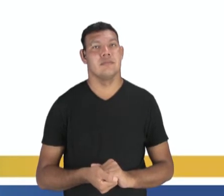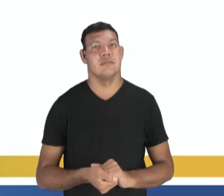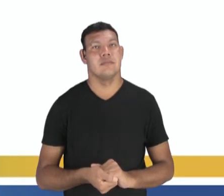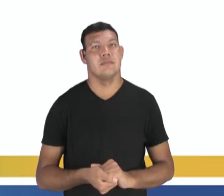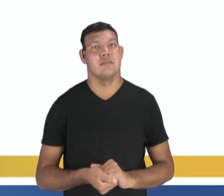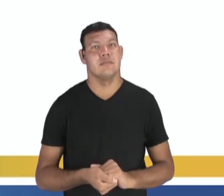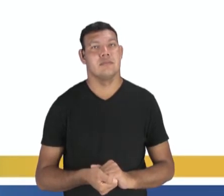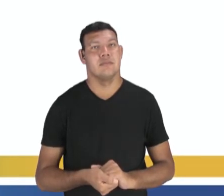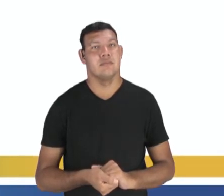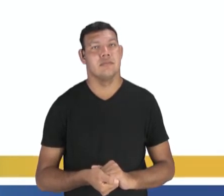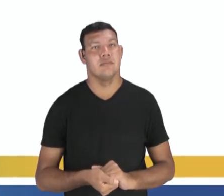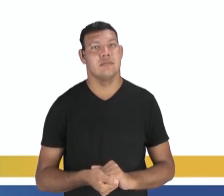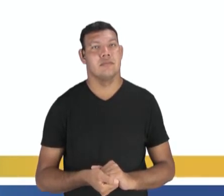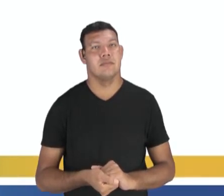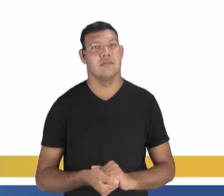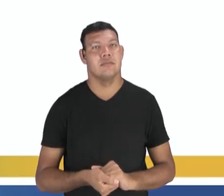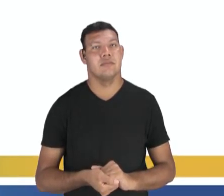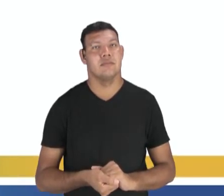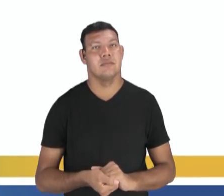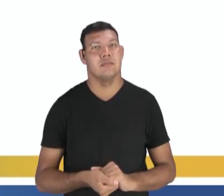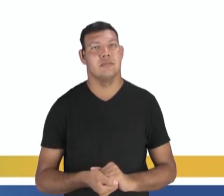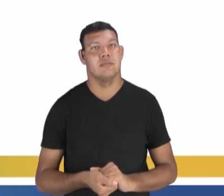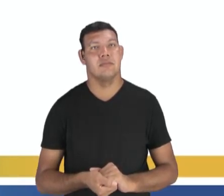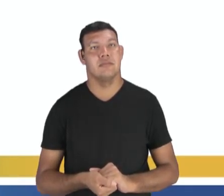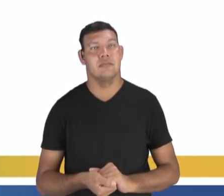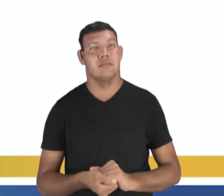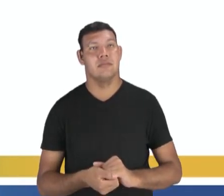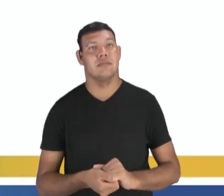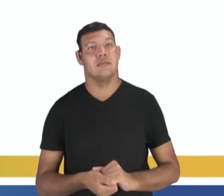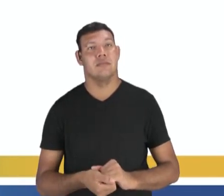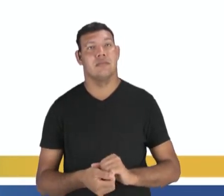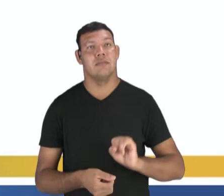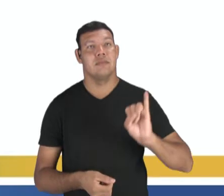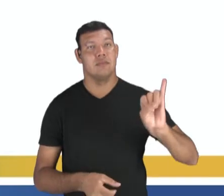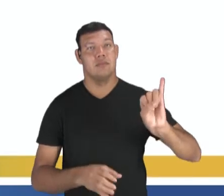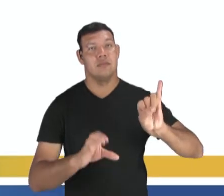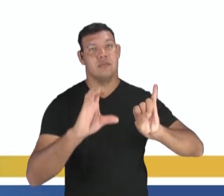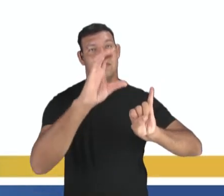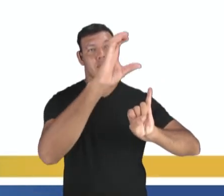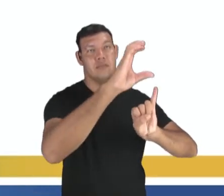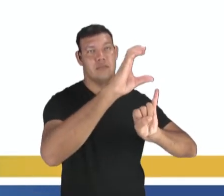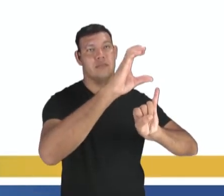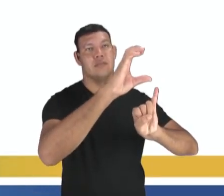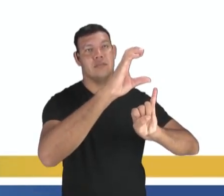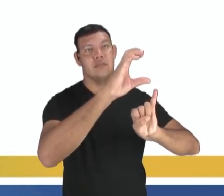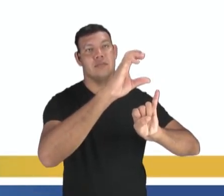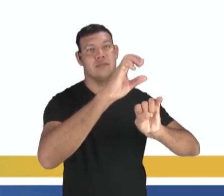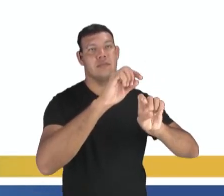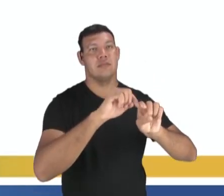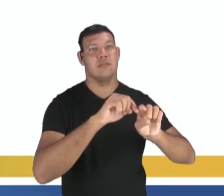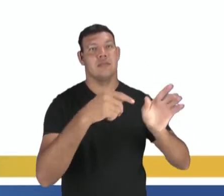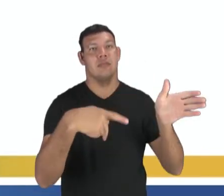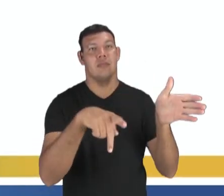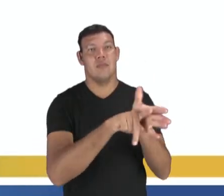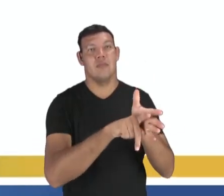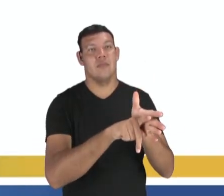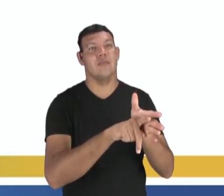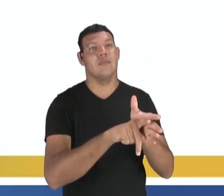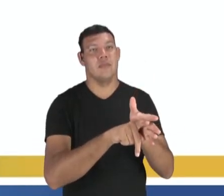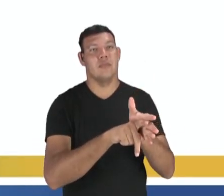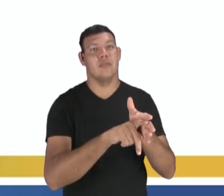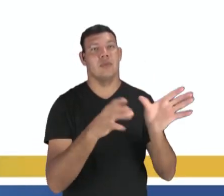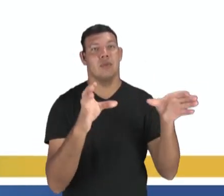é o meu primeiro meu lindo de lavado a ser a intercessão e ao segundo conjunto é igual a